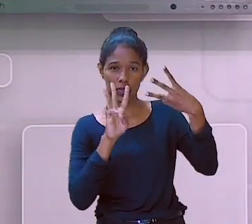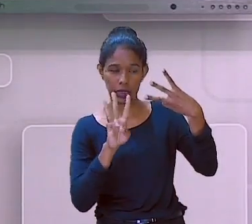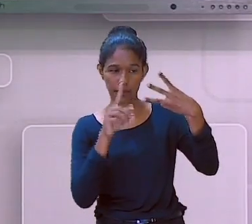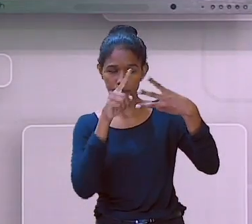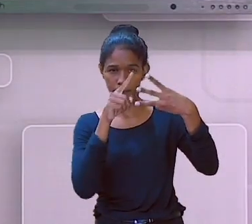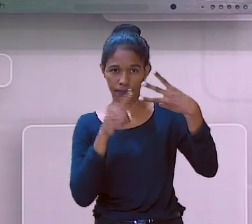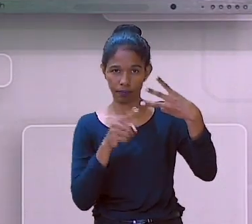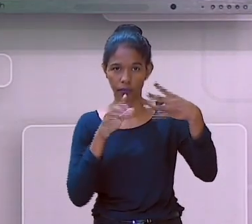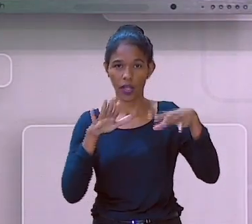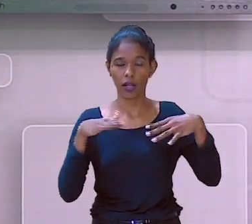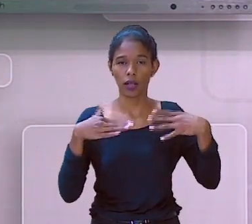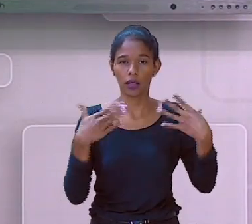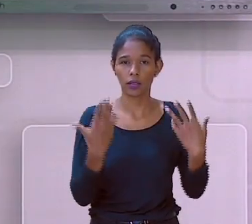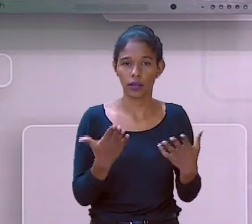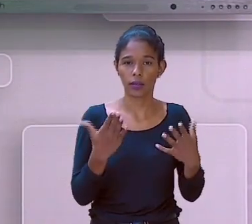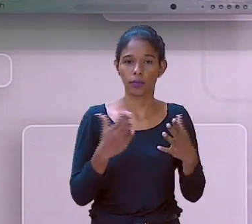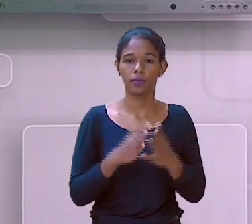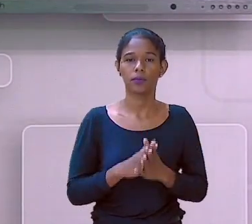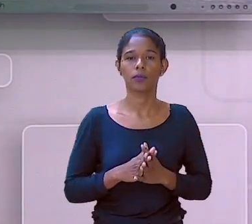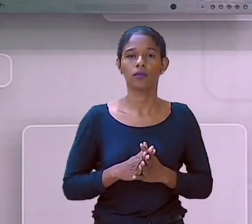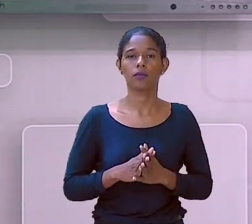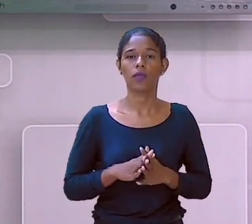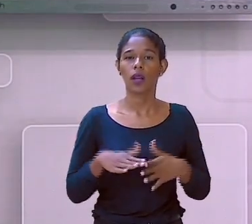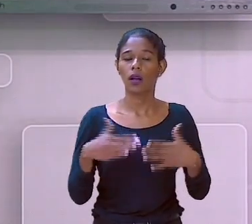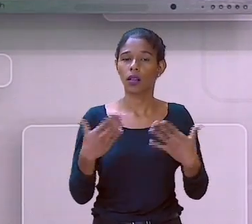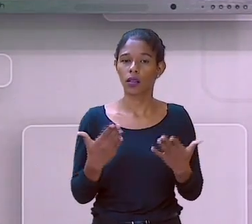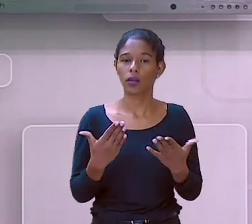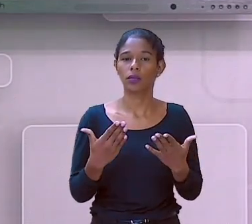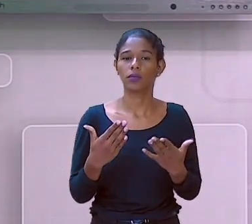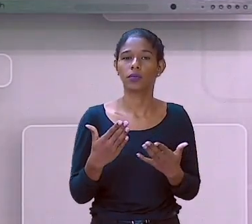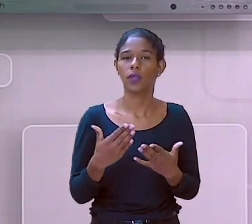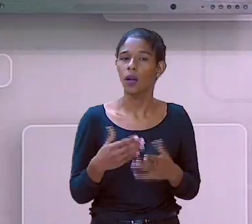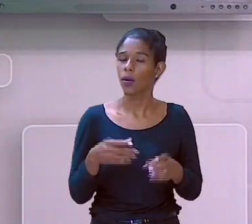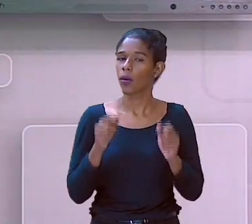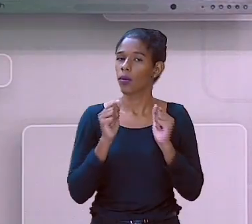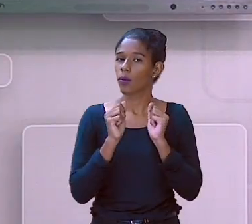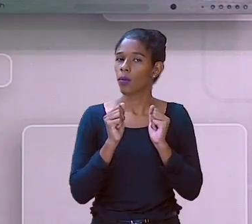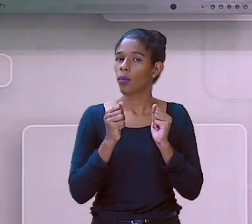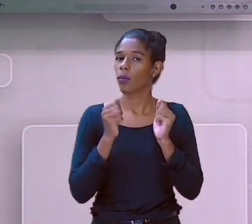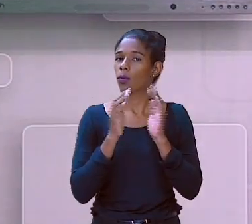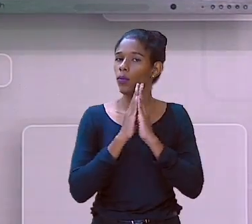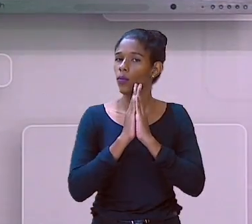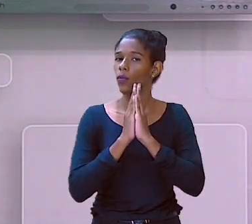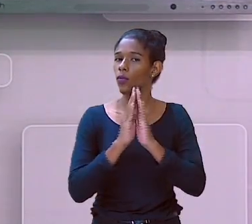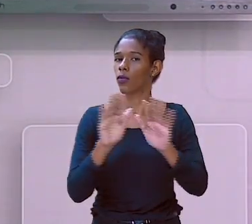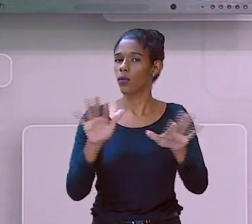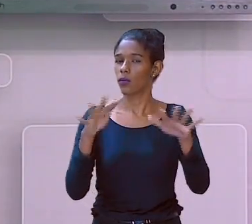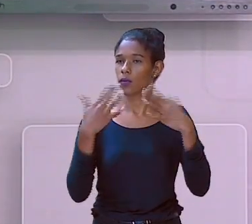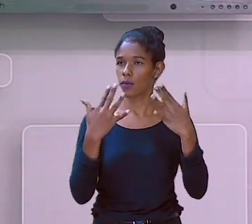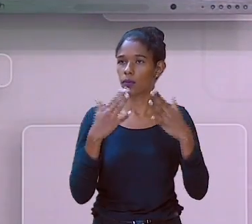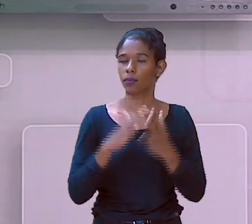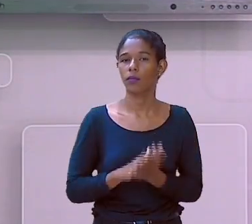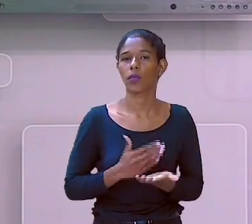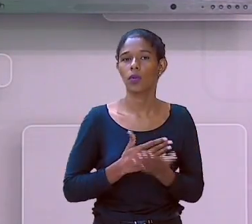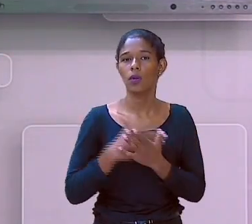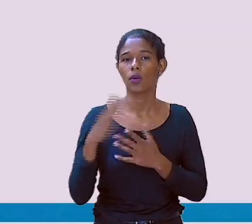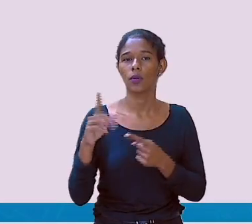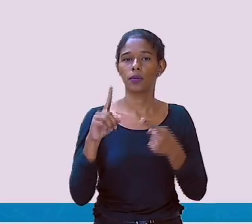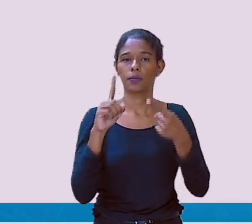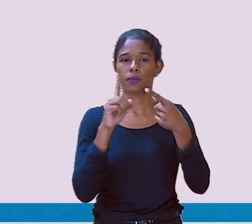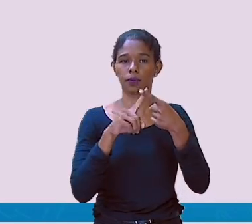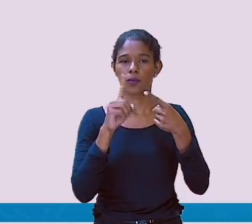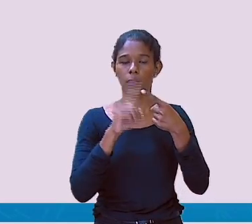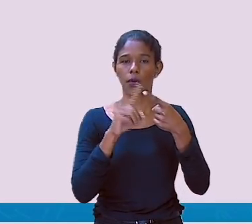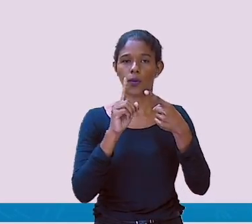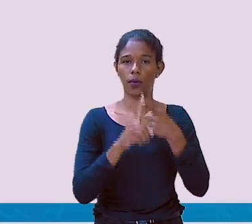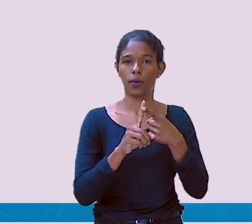aula semelhança de triângulos. Para isso, preste bastante atenção. Vamos lá. Semelhança de polígono